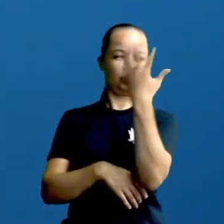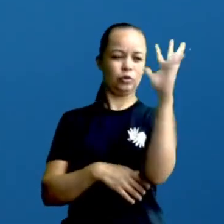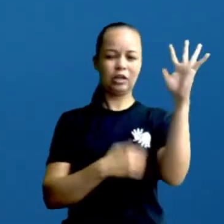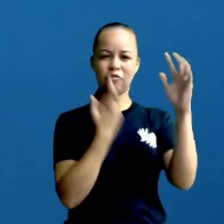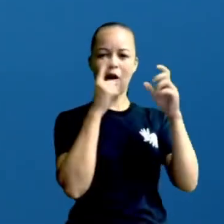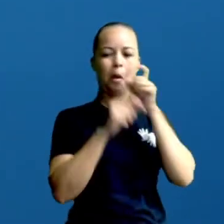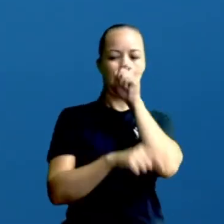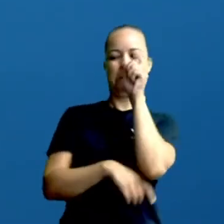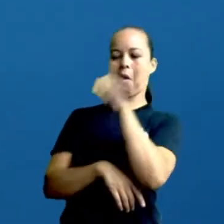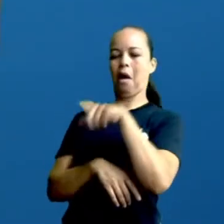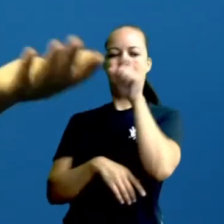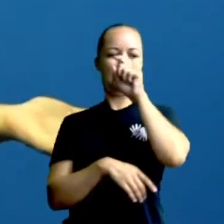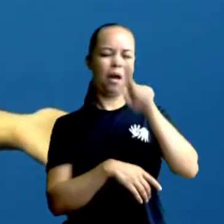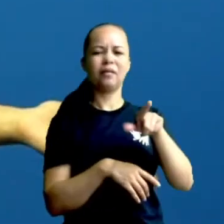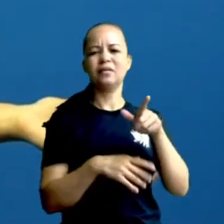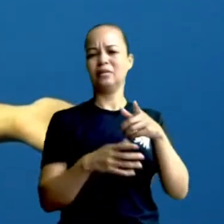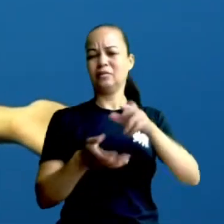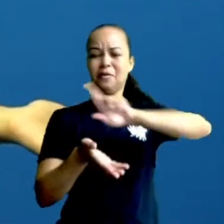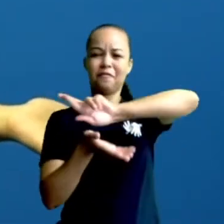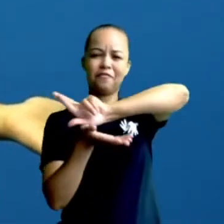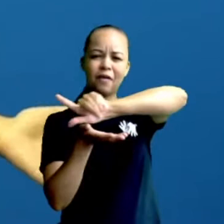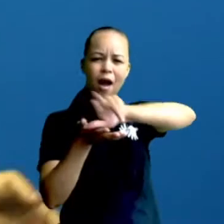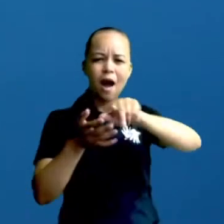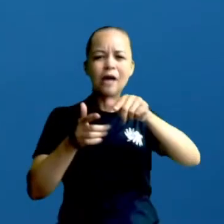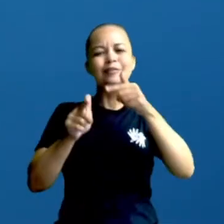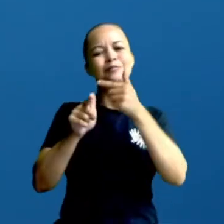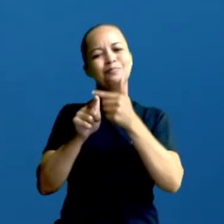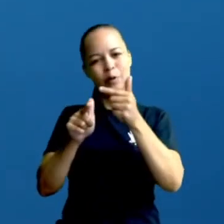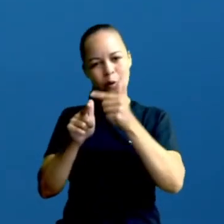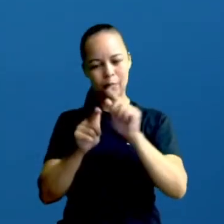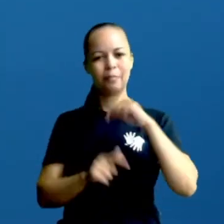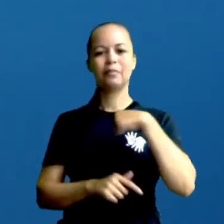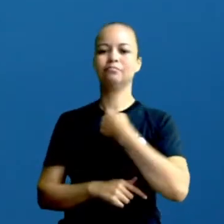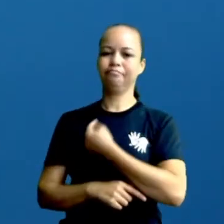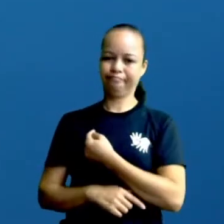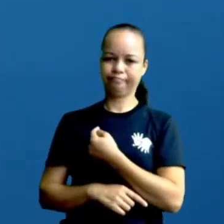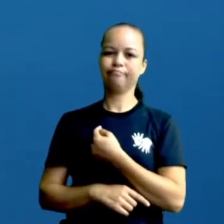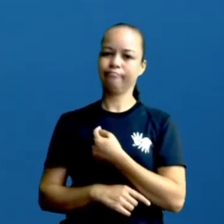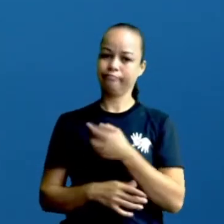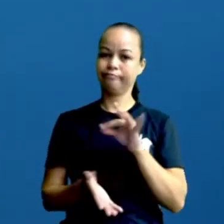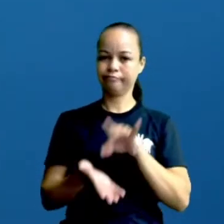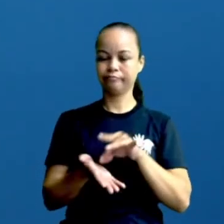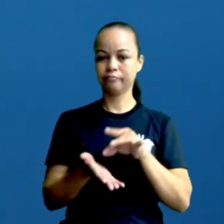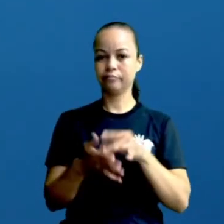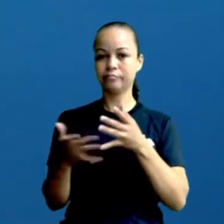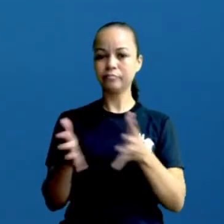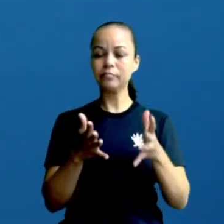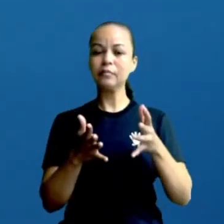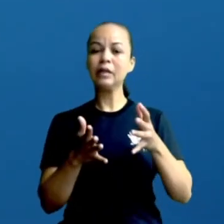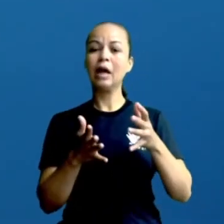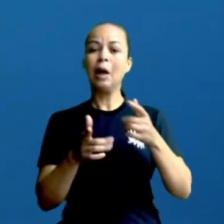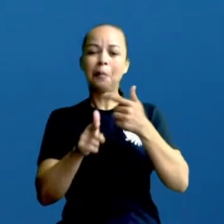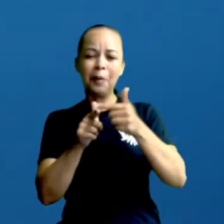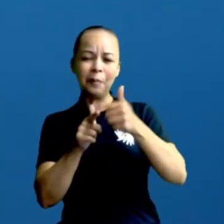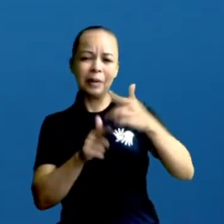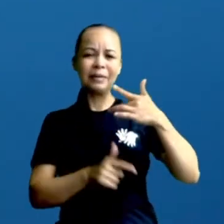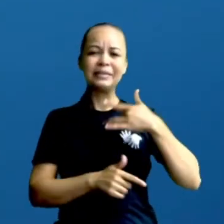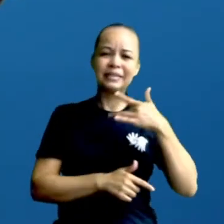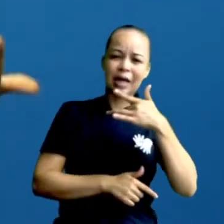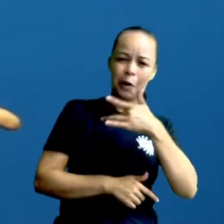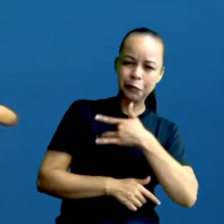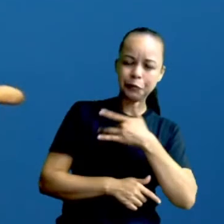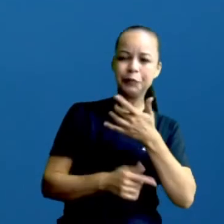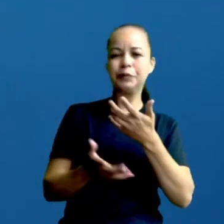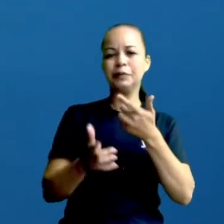isso desencadeia diversos problemas para a gente, né? Problemas de saúde, problemas ambientais, problemas